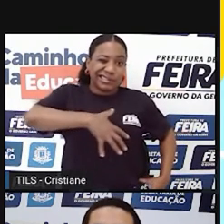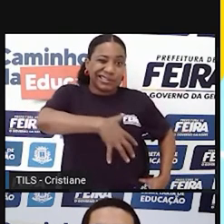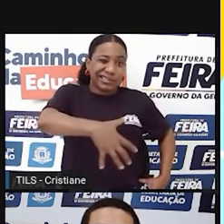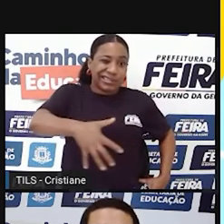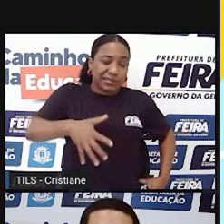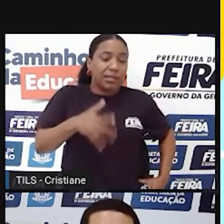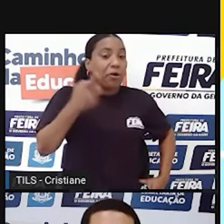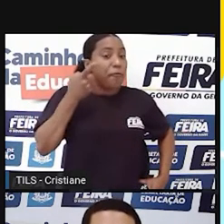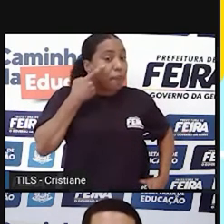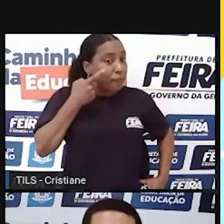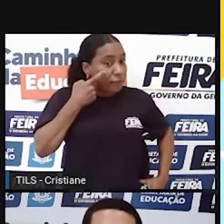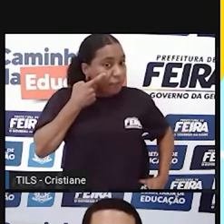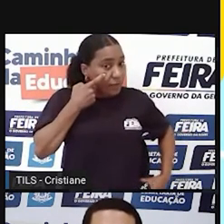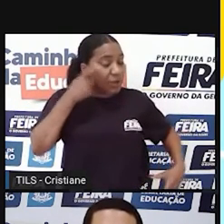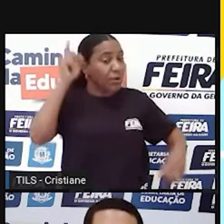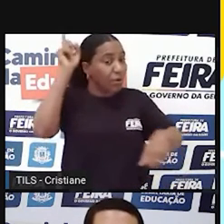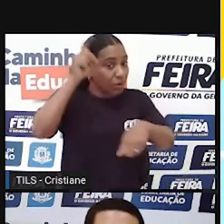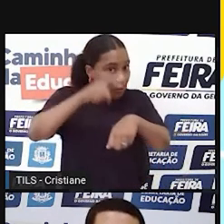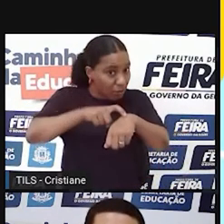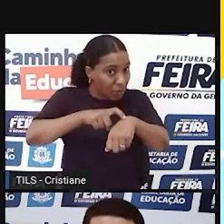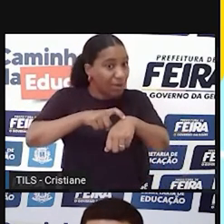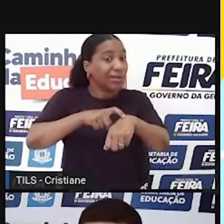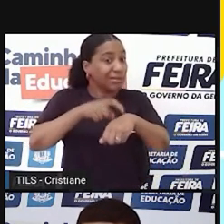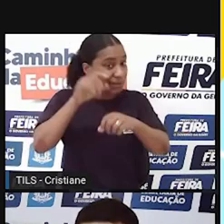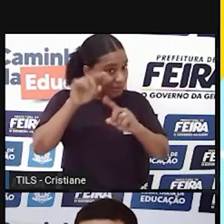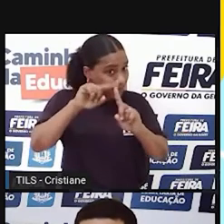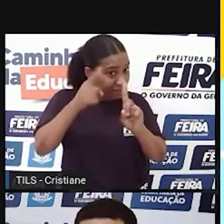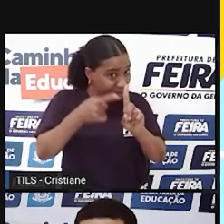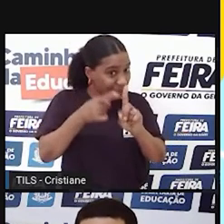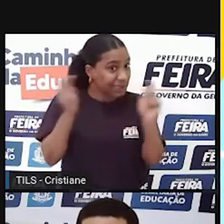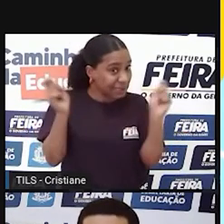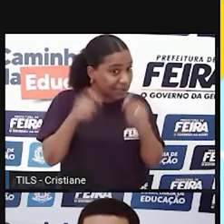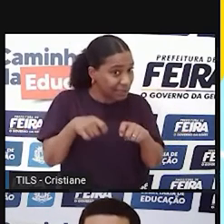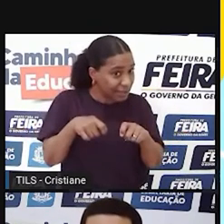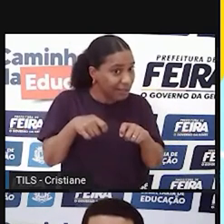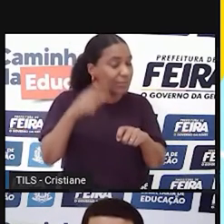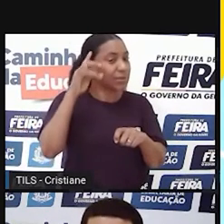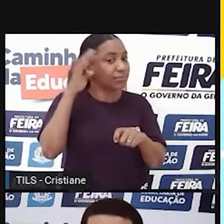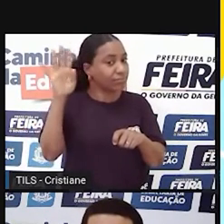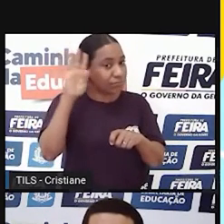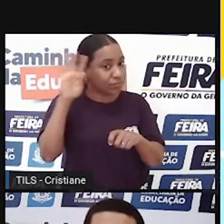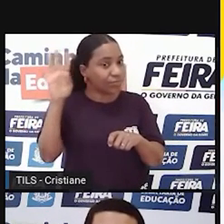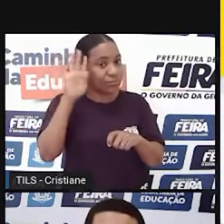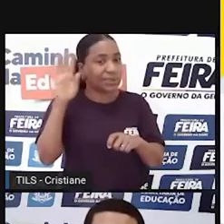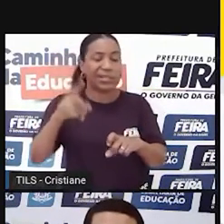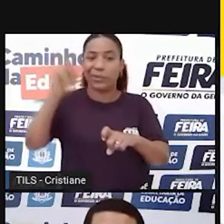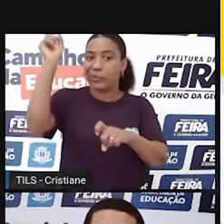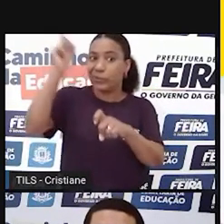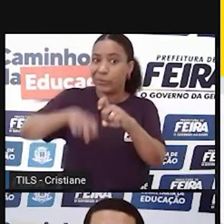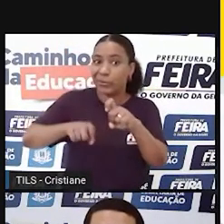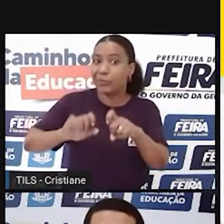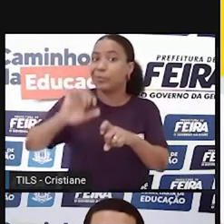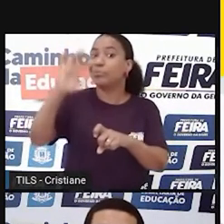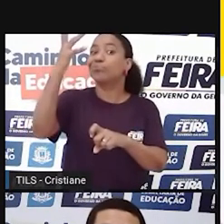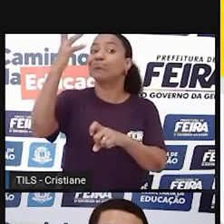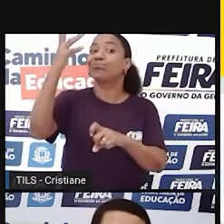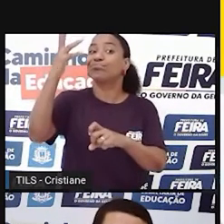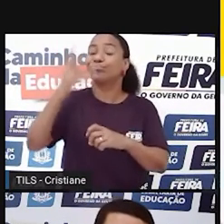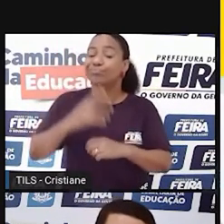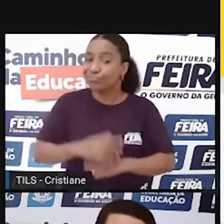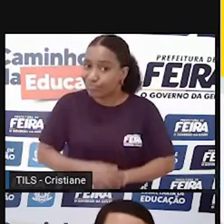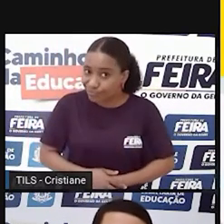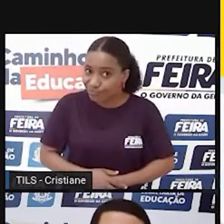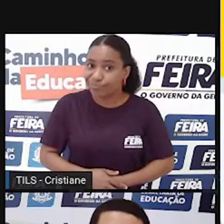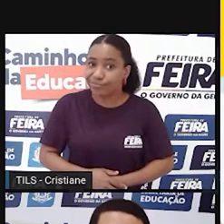realmente é o momento daquele bebezinho vir ao mundo, né? Não deixar ao acaso, porque depois de todo